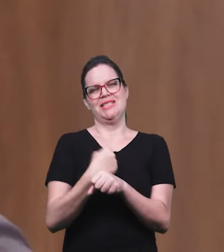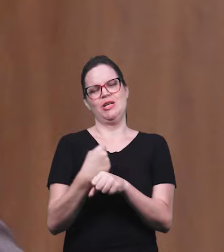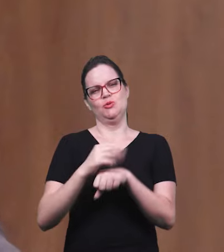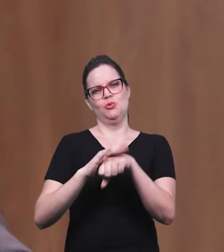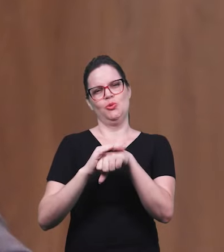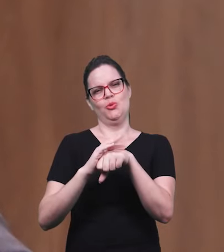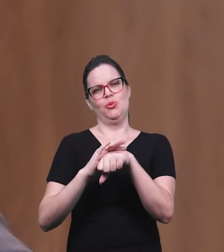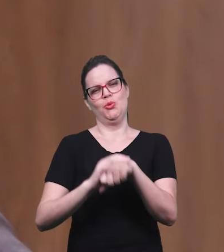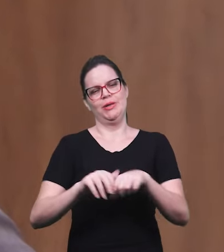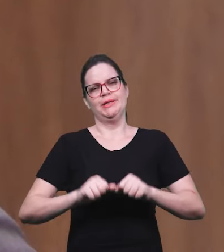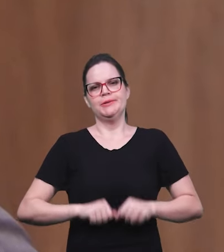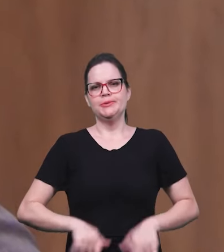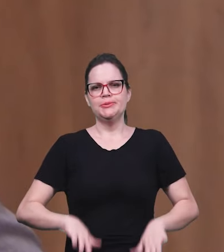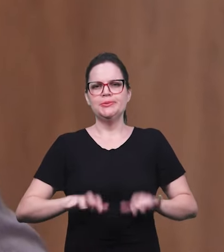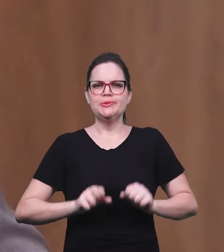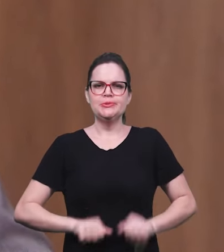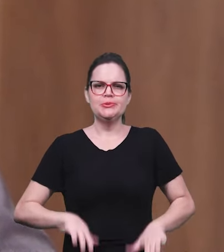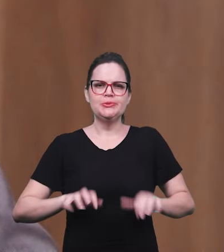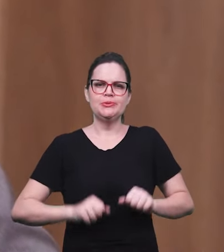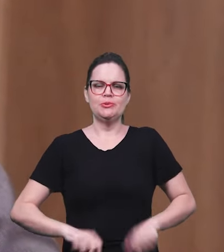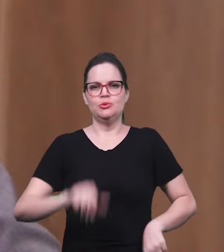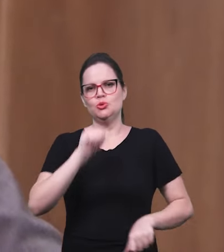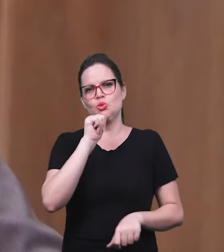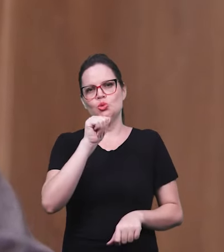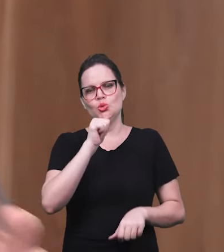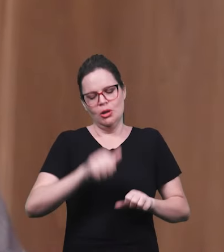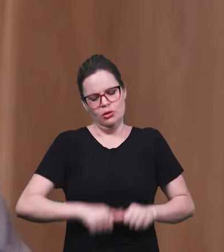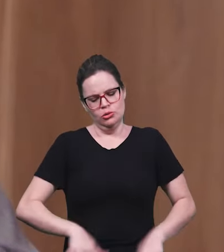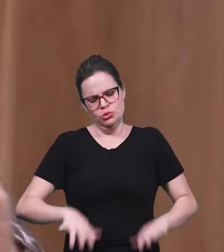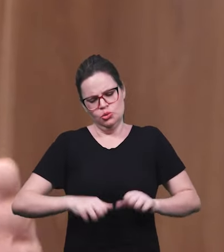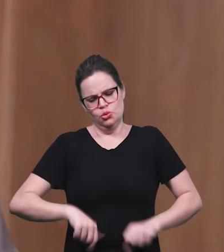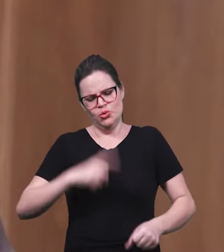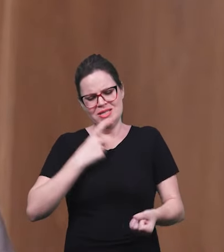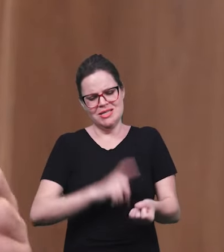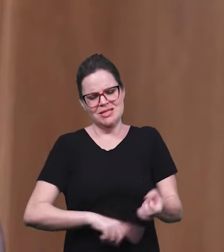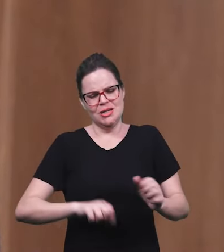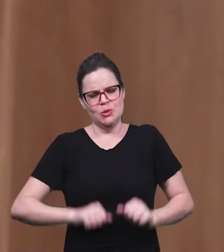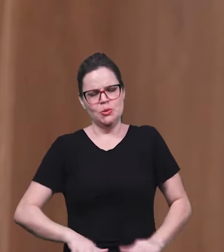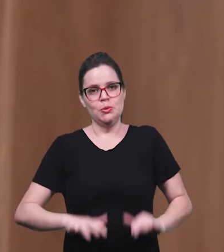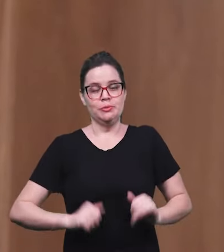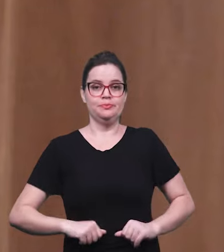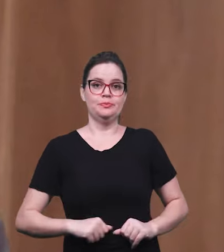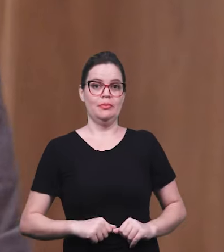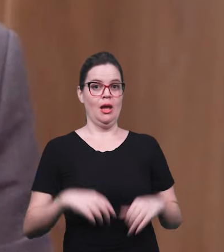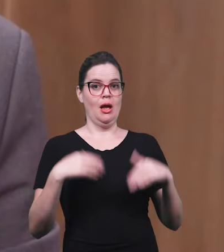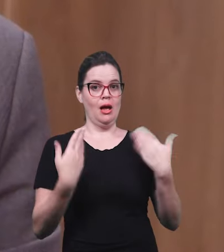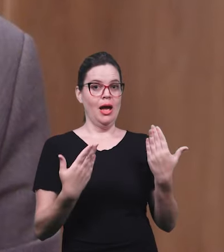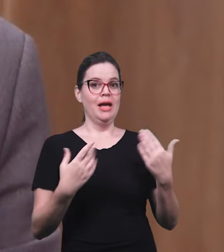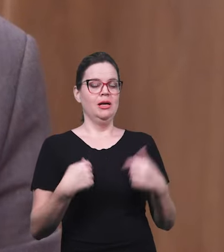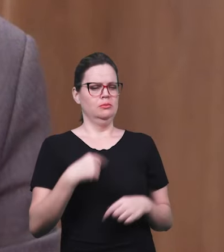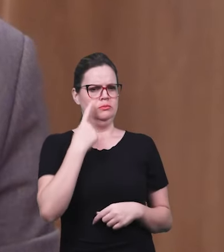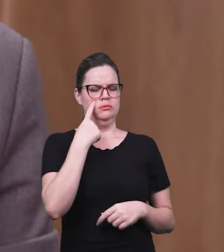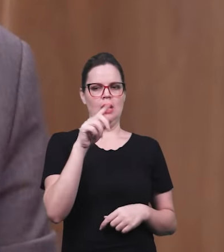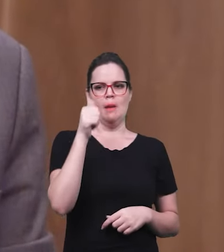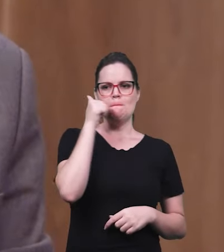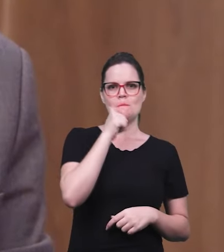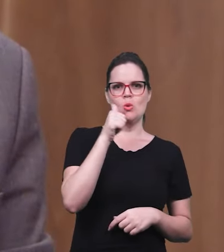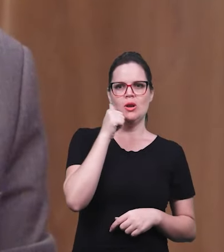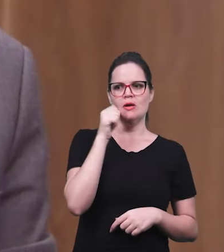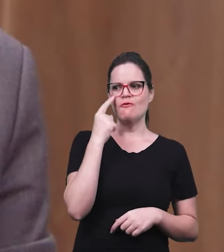ali, e a palavra fala que o Senhor Jesus vinha passando. Havia multidão, ela venceu todo aquele obstáculo, para falar que ela